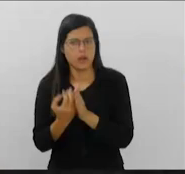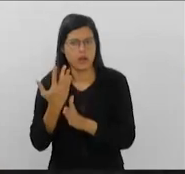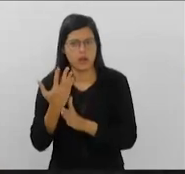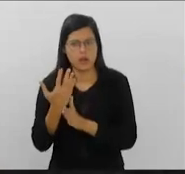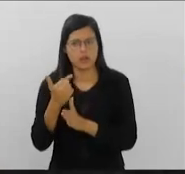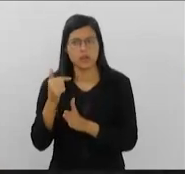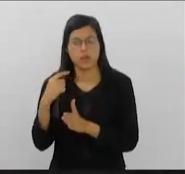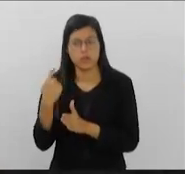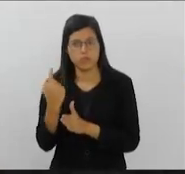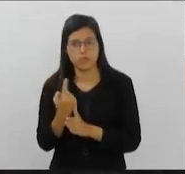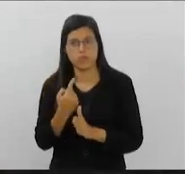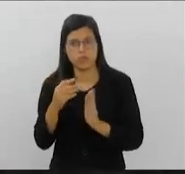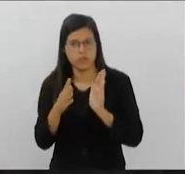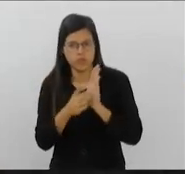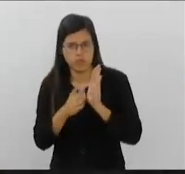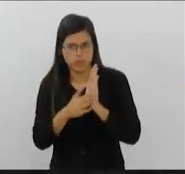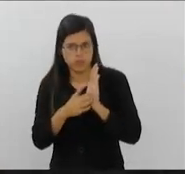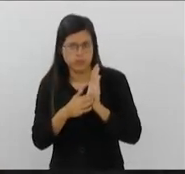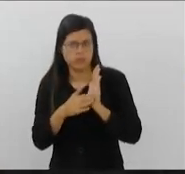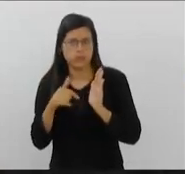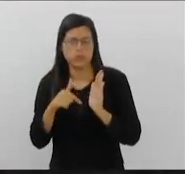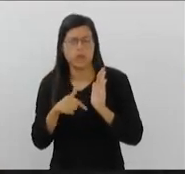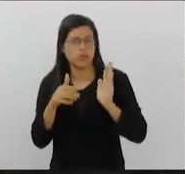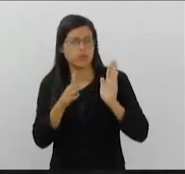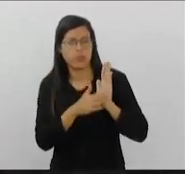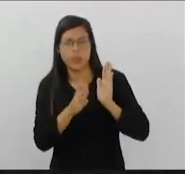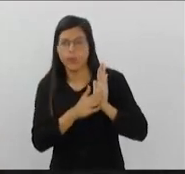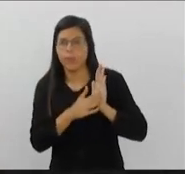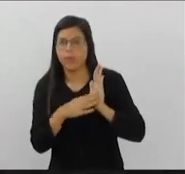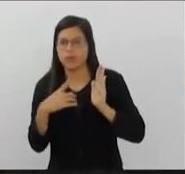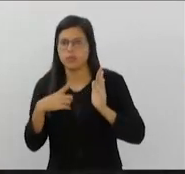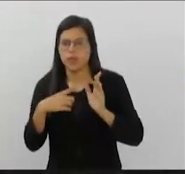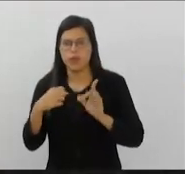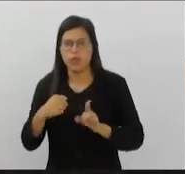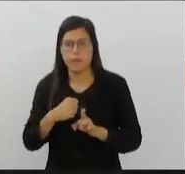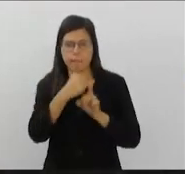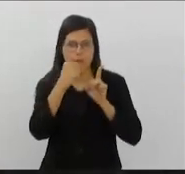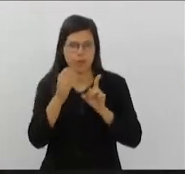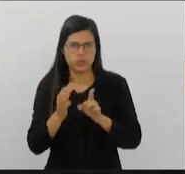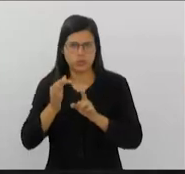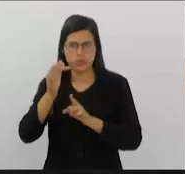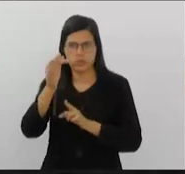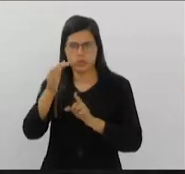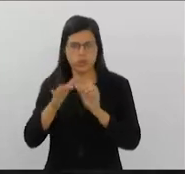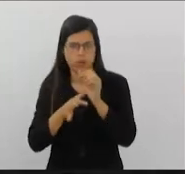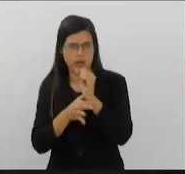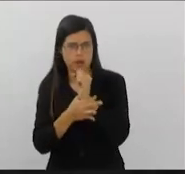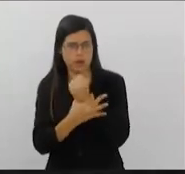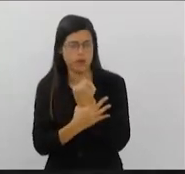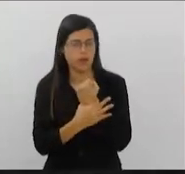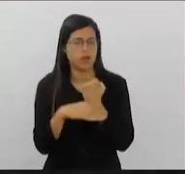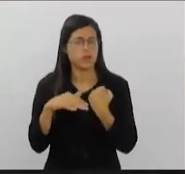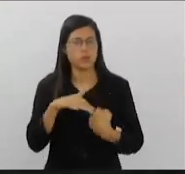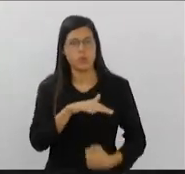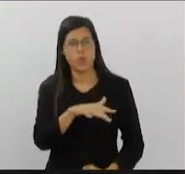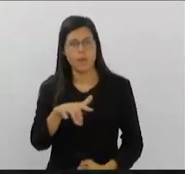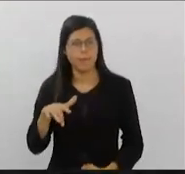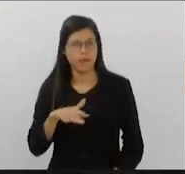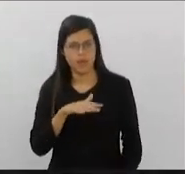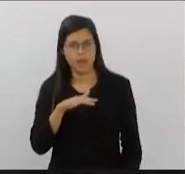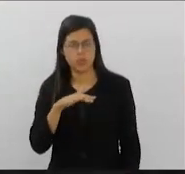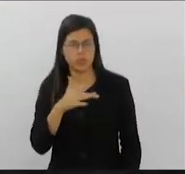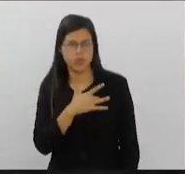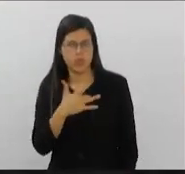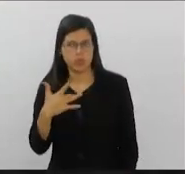das nossas proposições, para que essas proposições tenham impacto mais adiante no sentido de garantir um ambiente